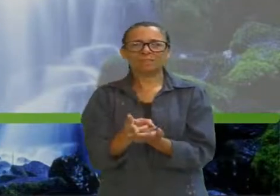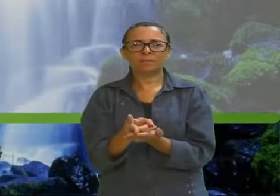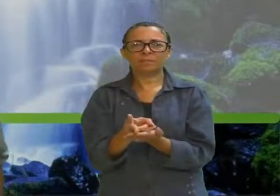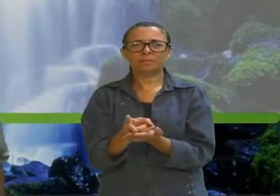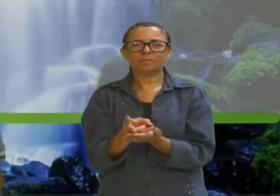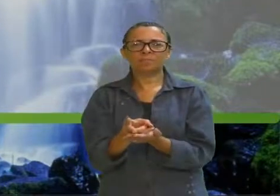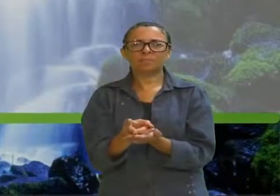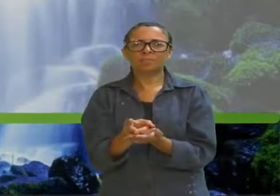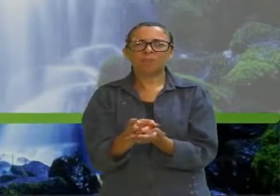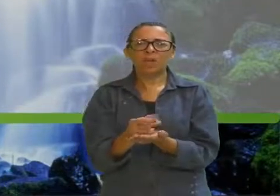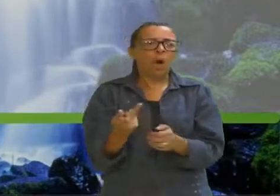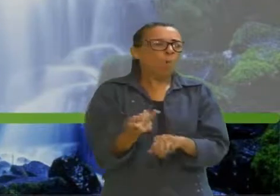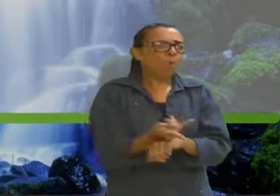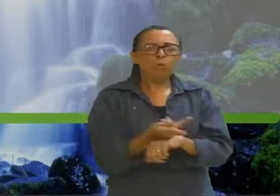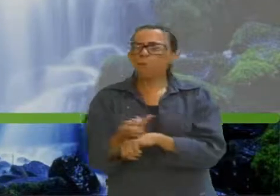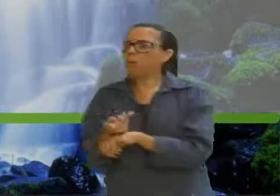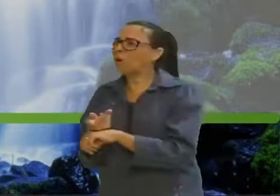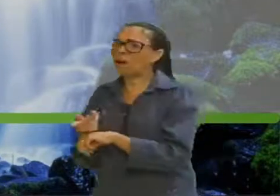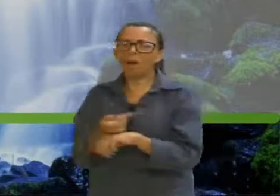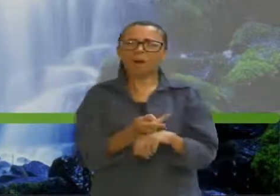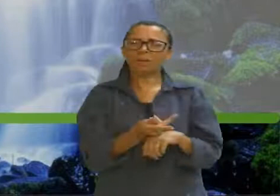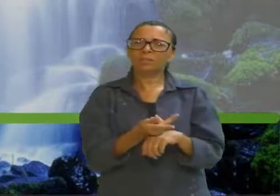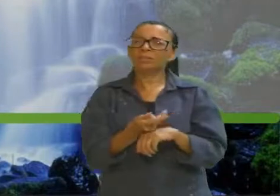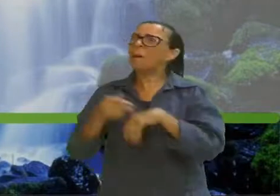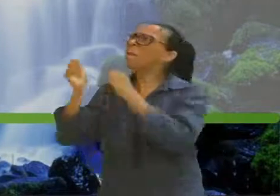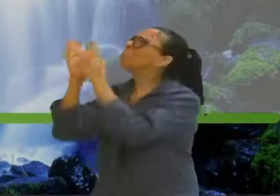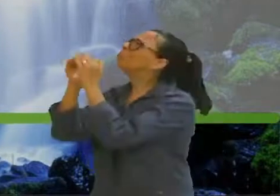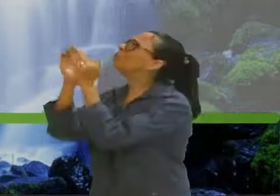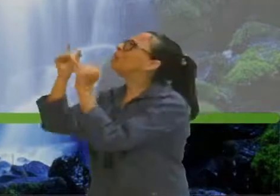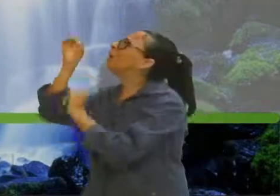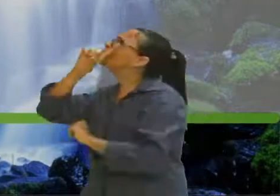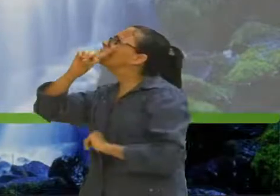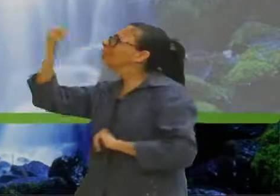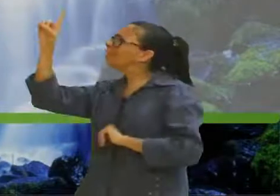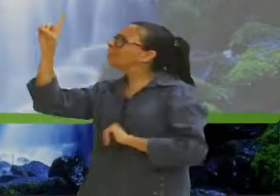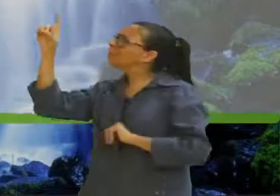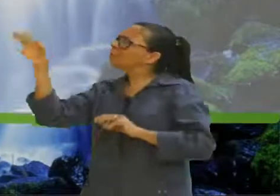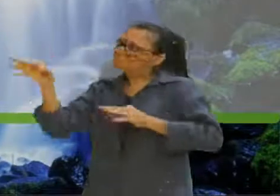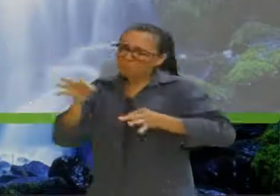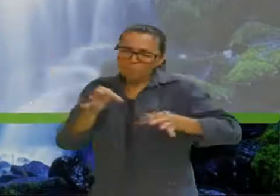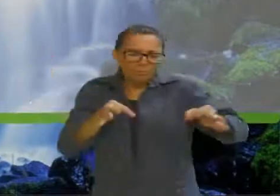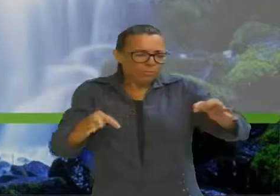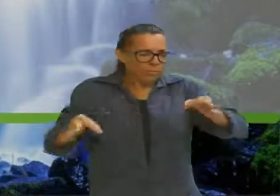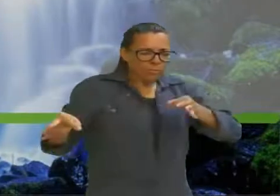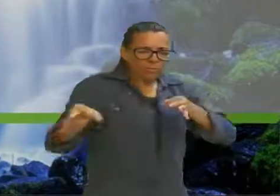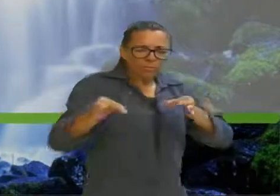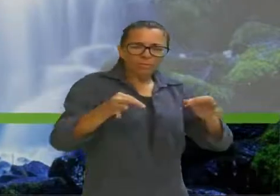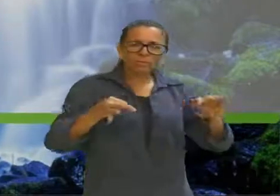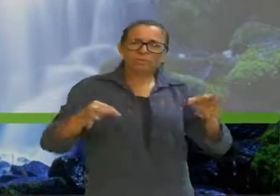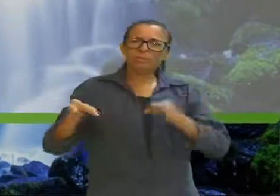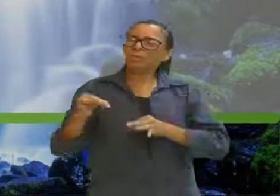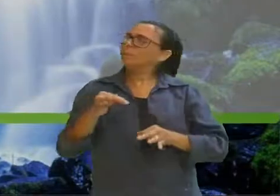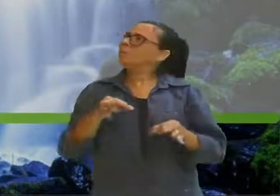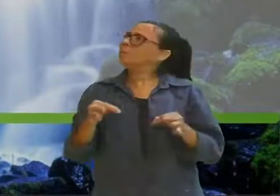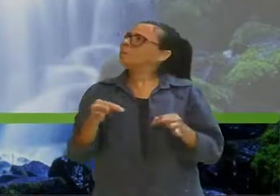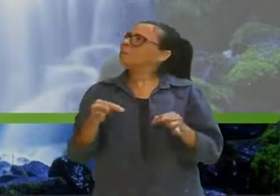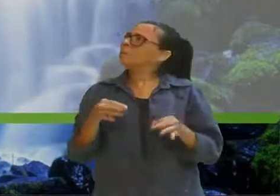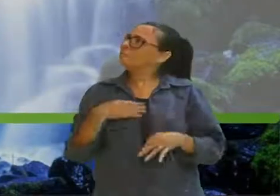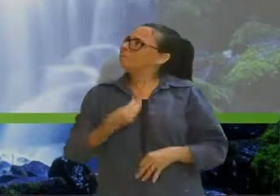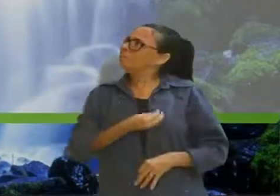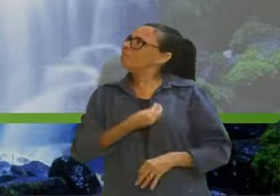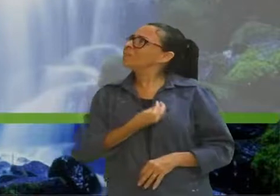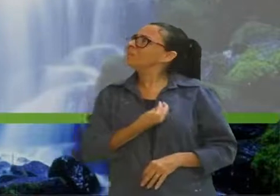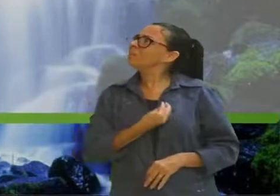nossos maus caminhos. Porque os nossos caminhos, diz a palavra do Senhor, são tão diferentes dos caminhos do Senhor. E